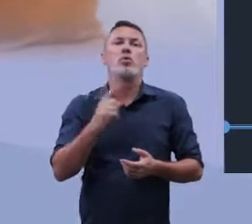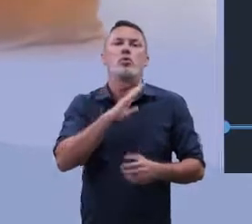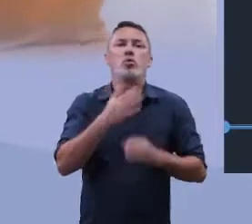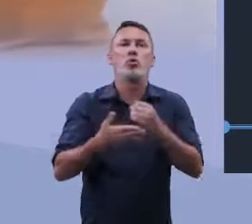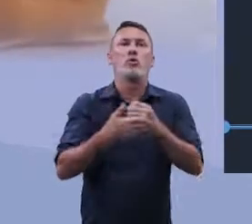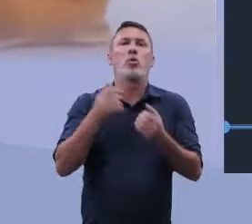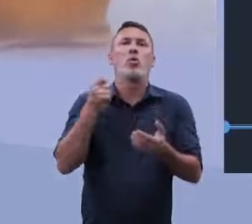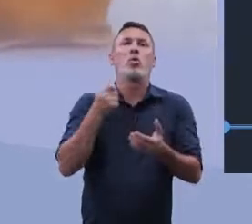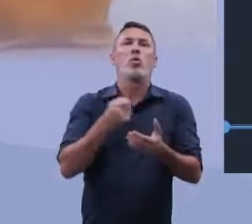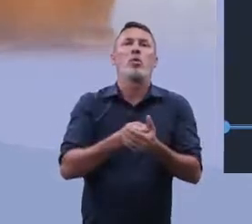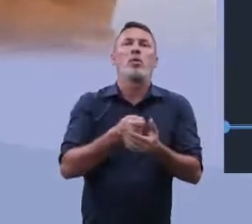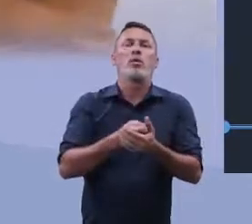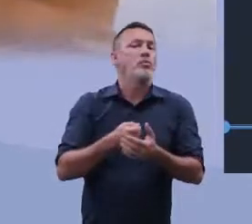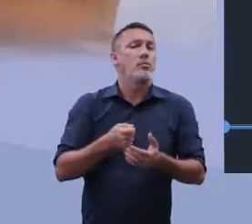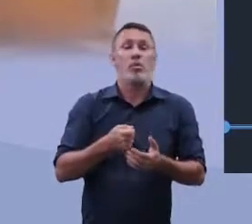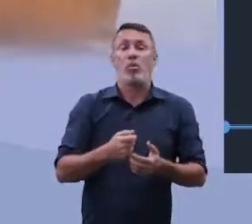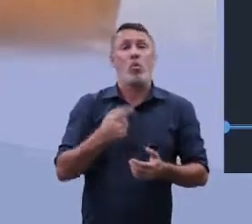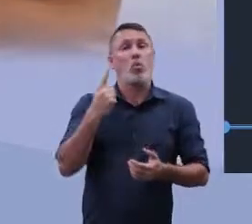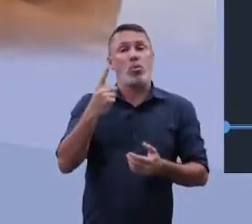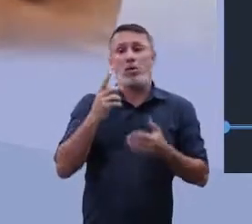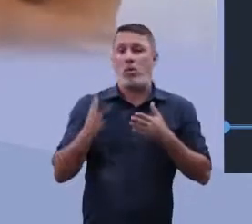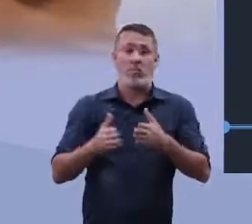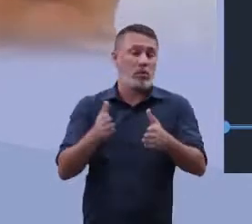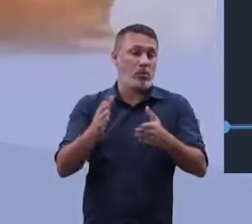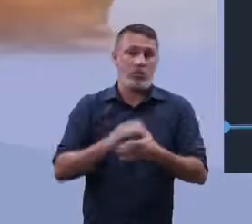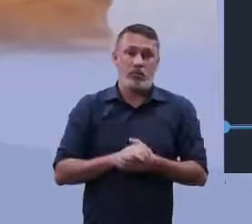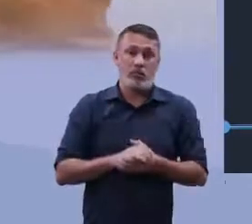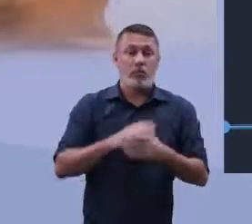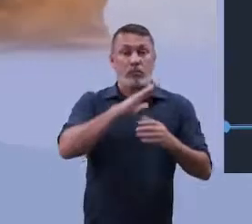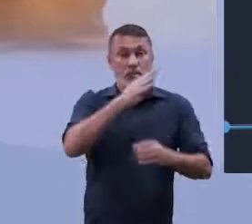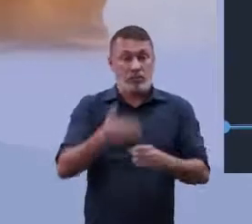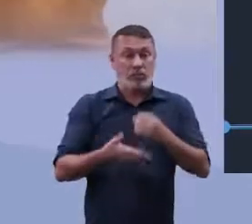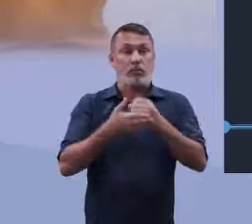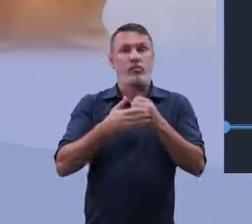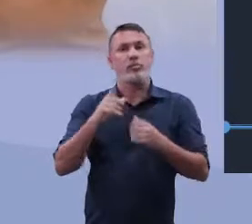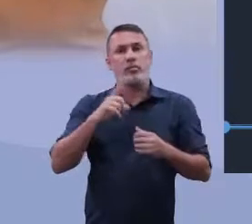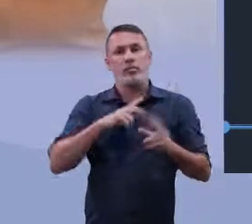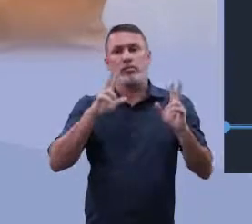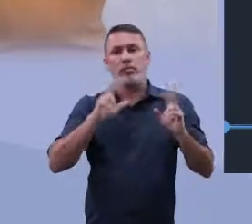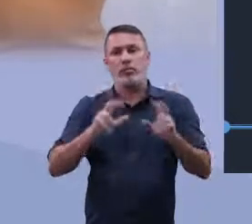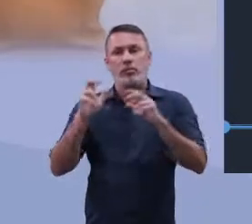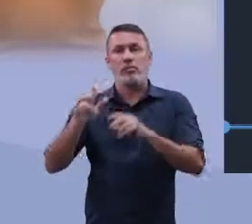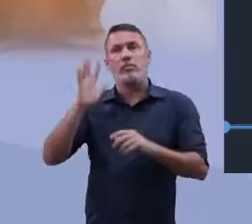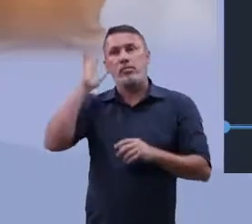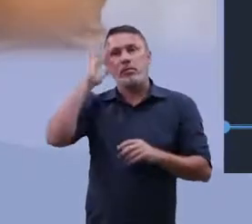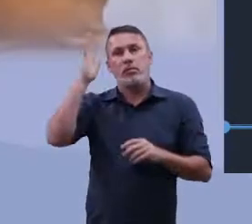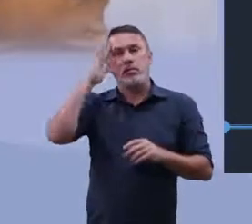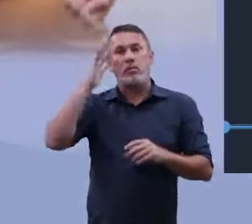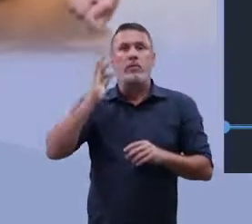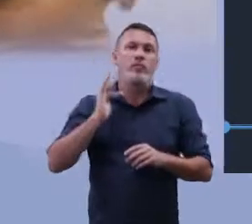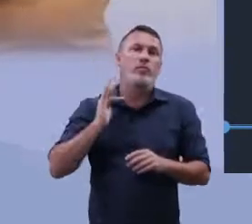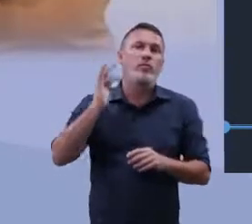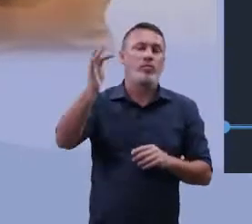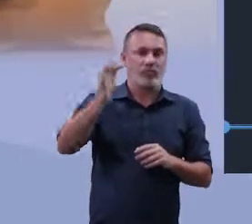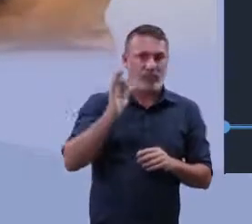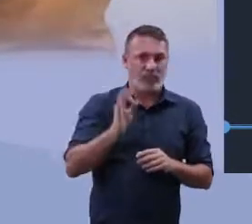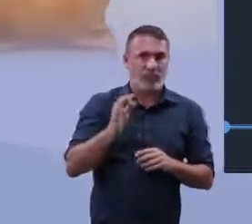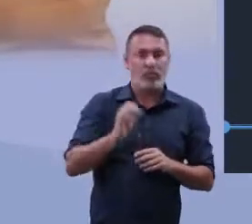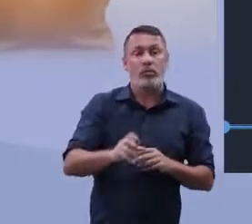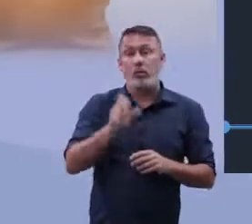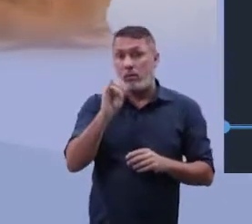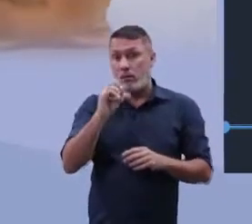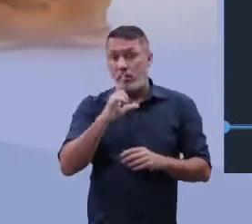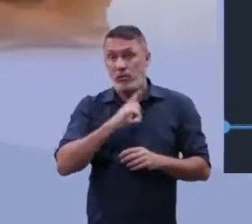de ser sustentável, não. É a única maneira. E quando nós falamos em sustentabilidade, nós pensamos nas gerações futuras. E se